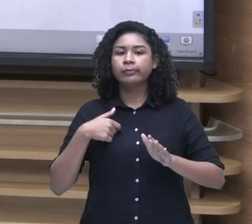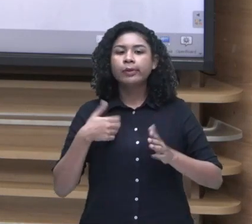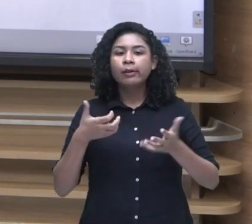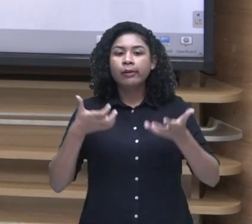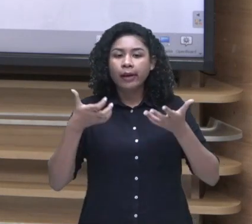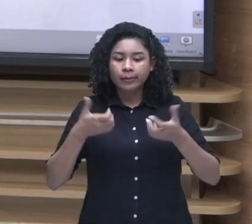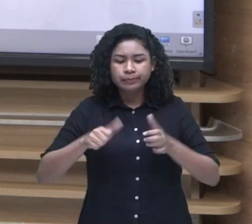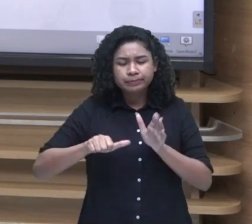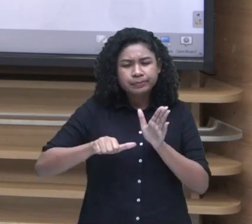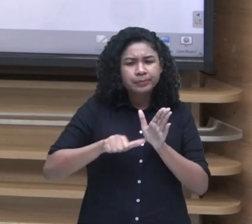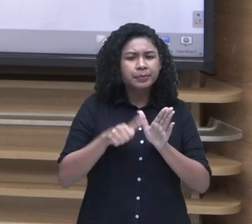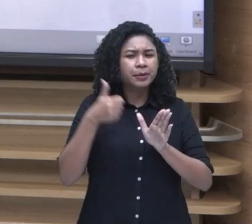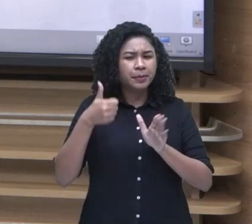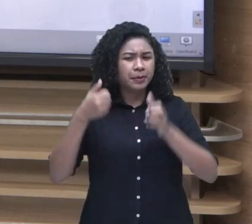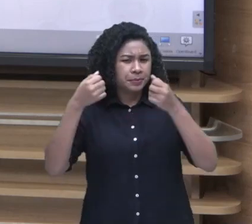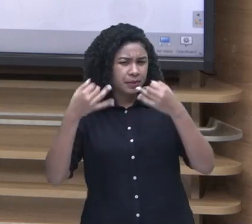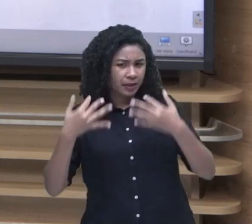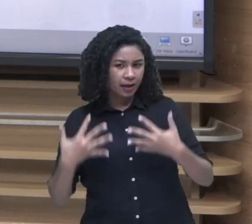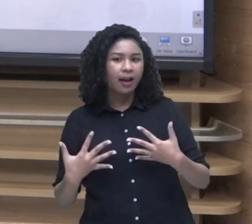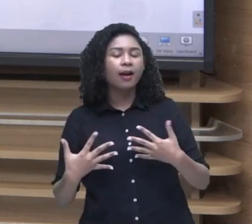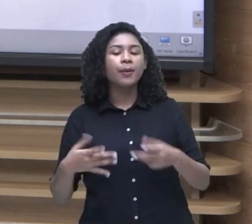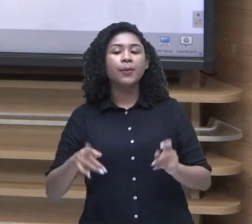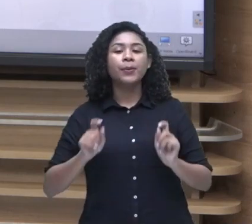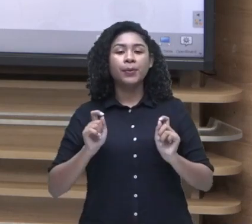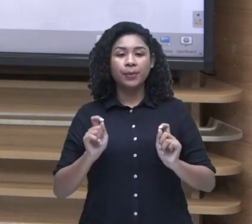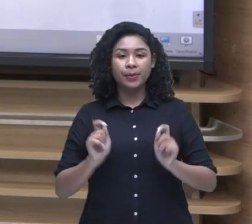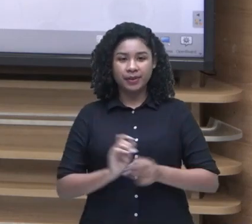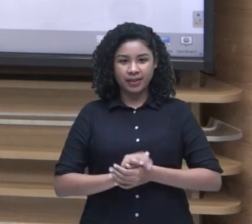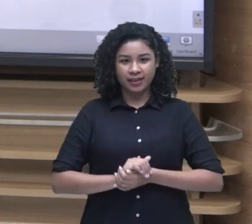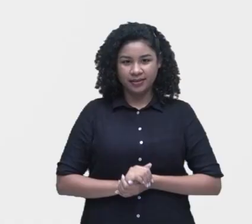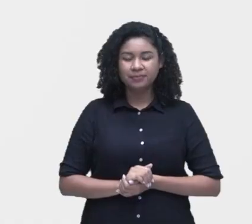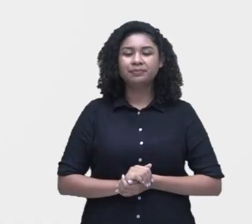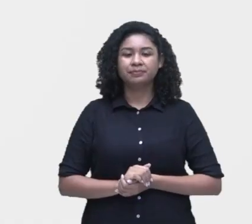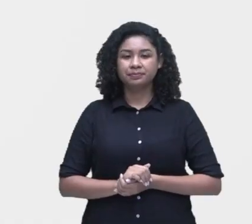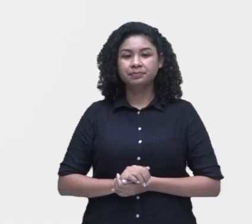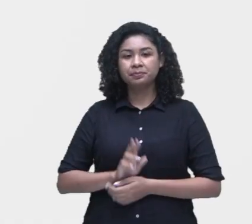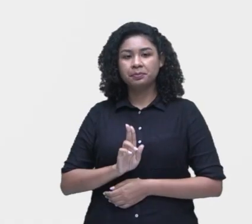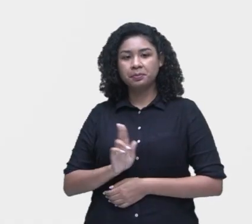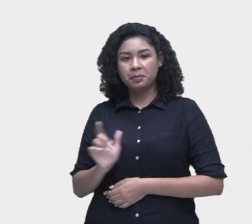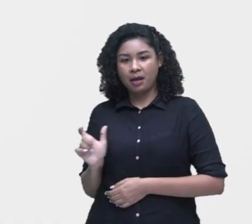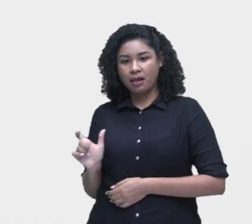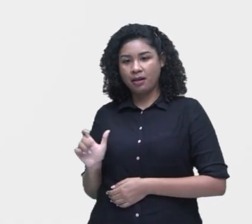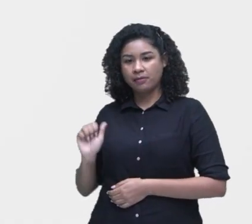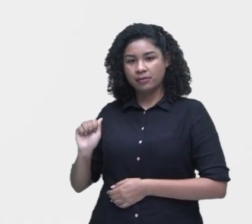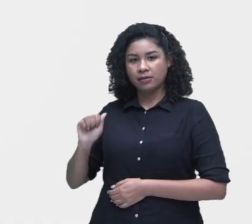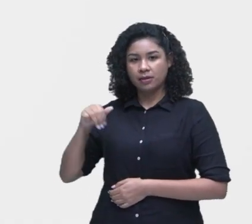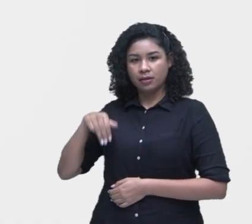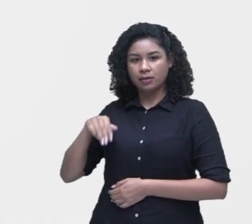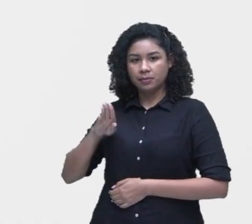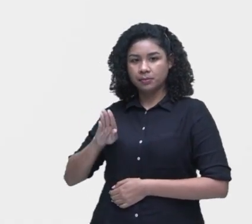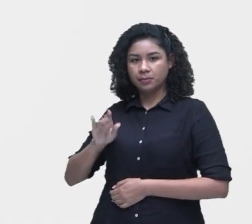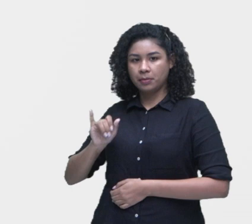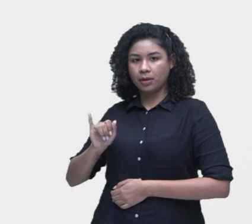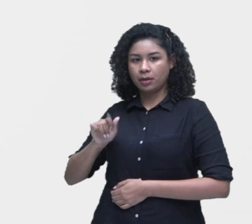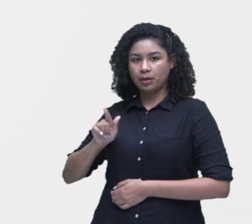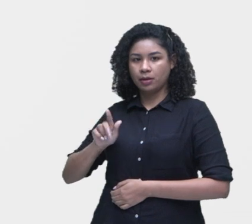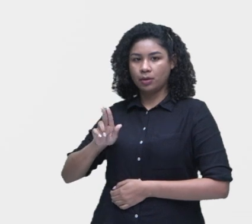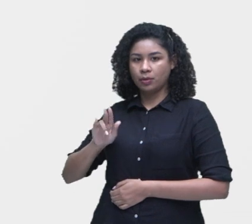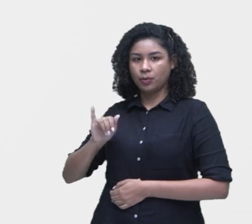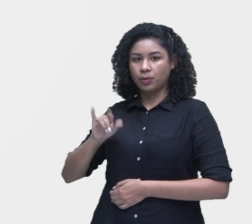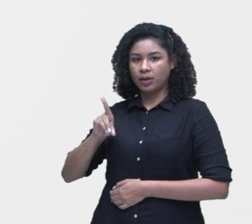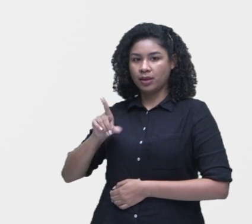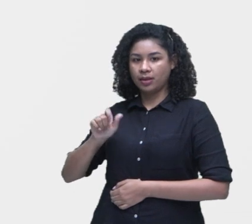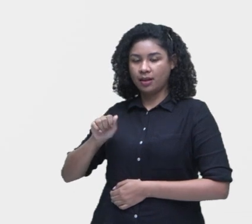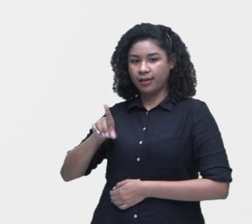no conceito de polissemia, alguns exemplos, a gente vai falar sobre a ambiguidade. Porque às vezes as pessoas confundem